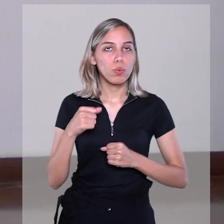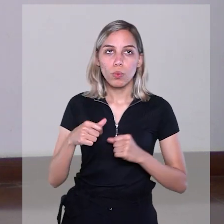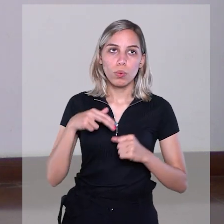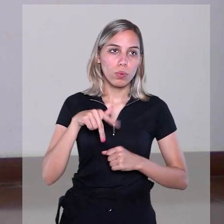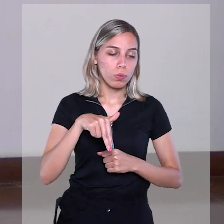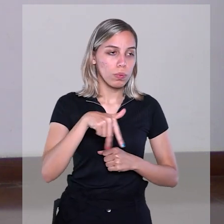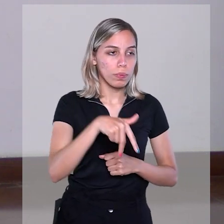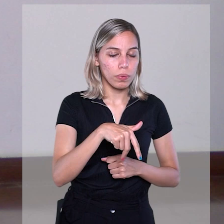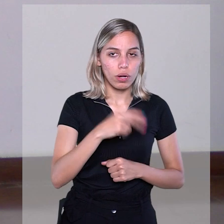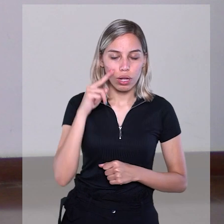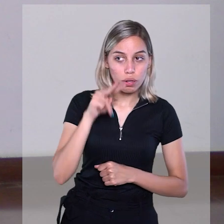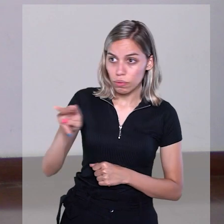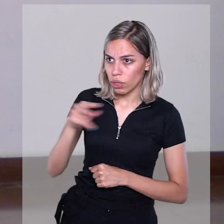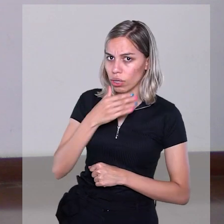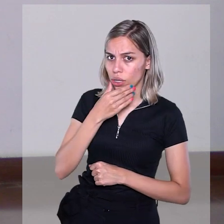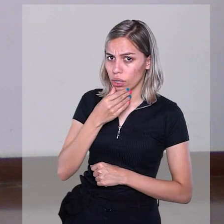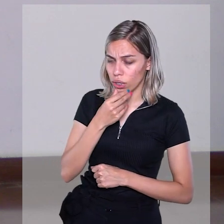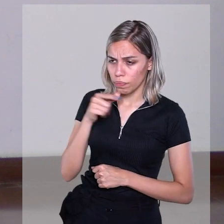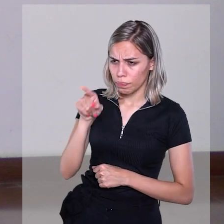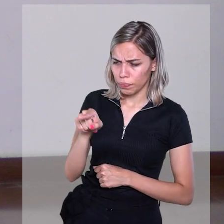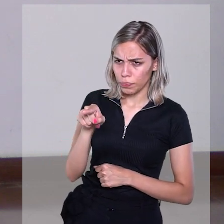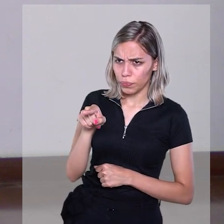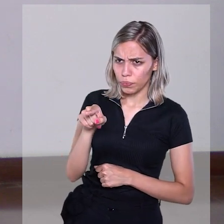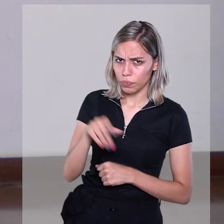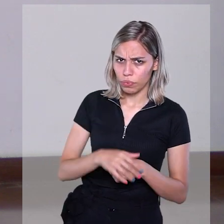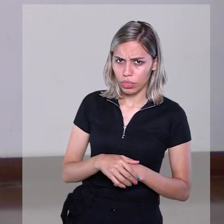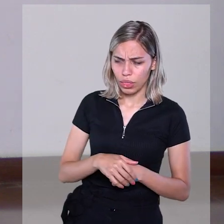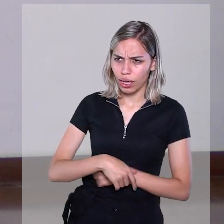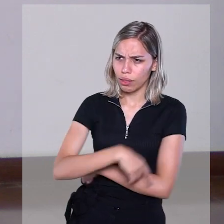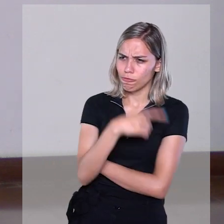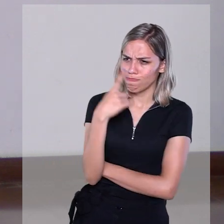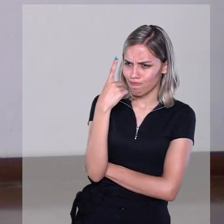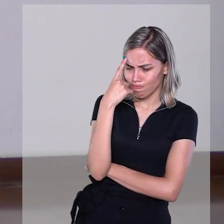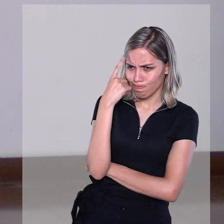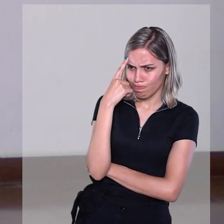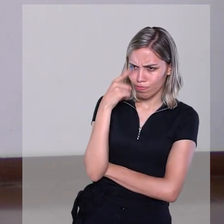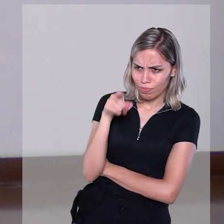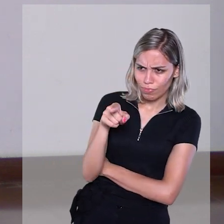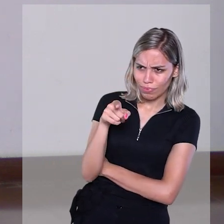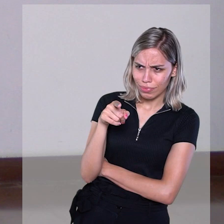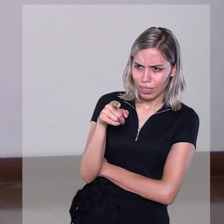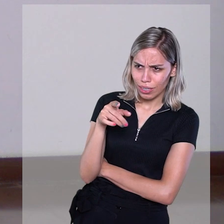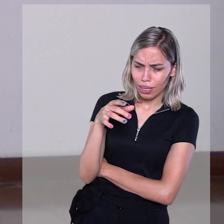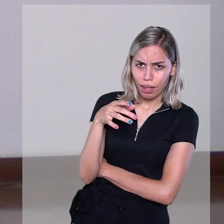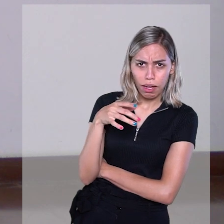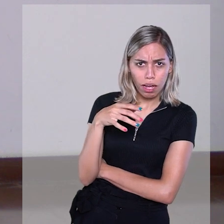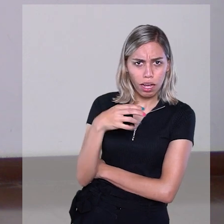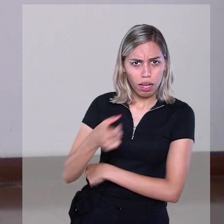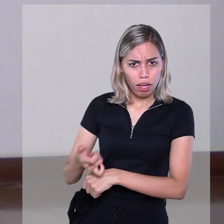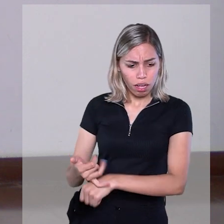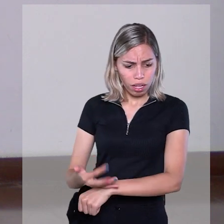E aí eu fiquei muito emocionado, porque eu comecei a pensar no que é ter